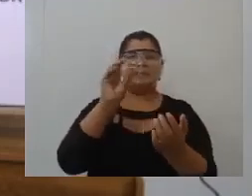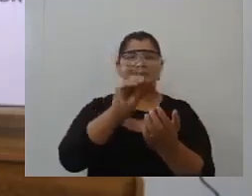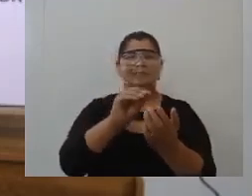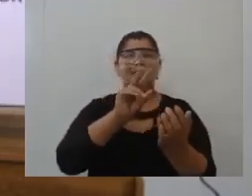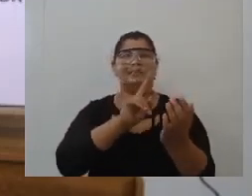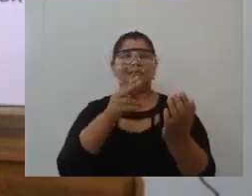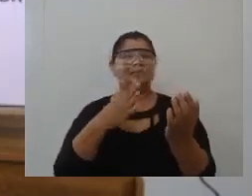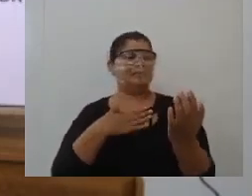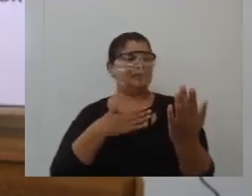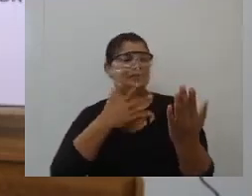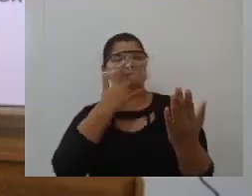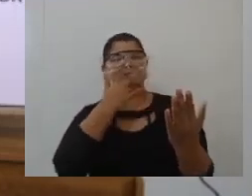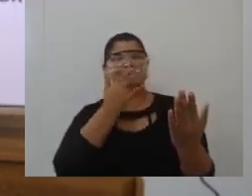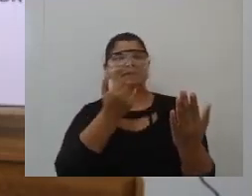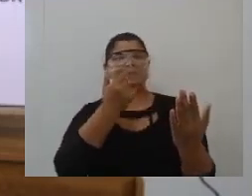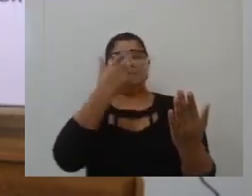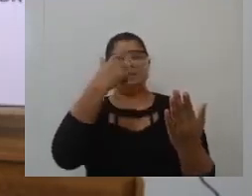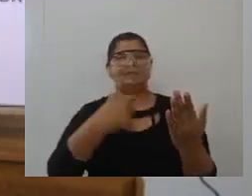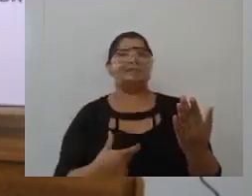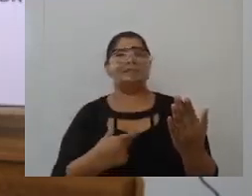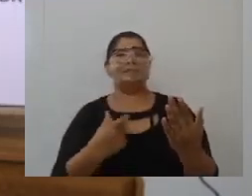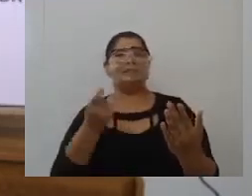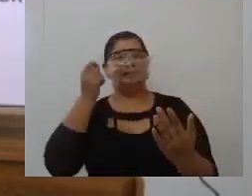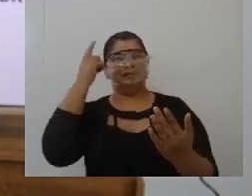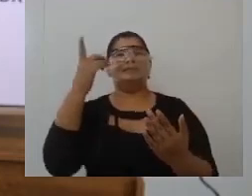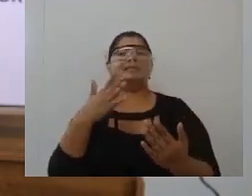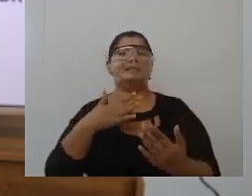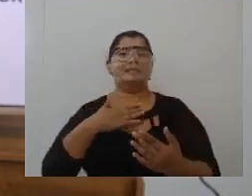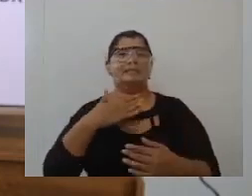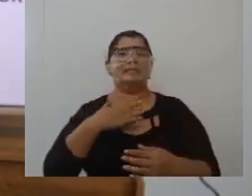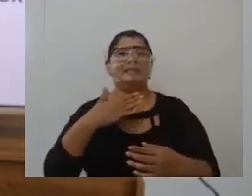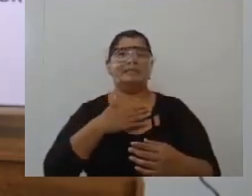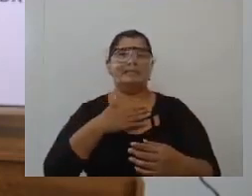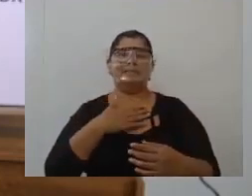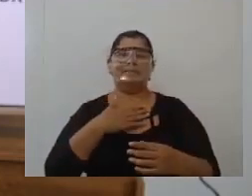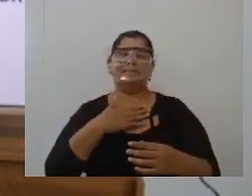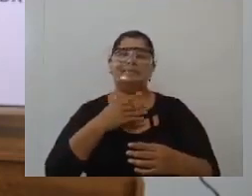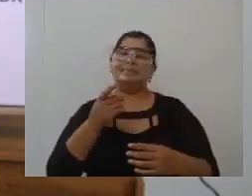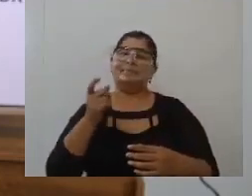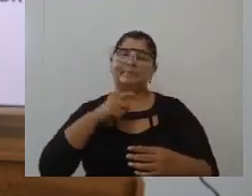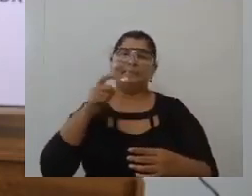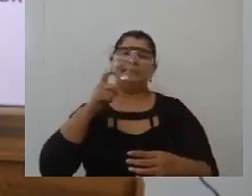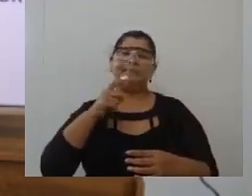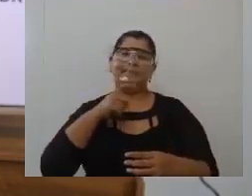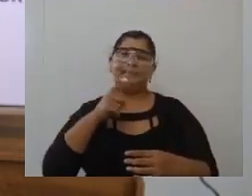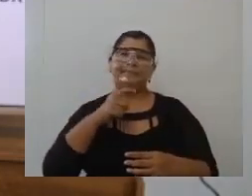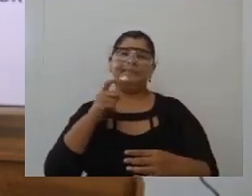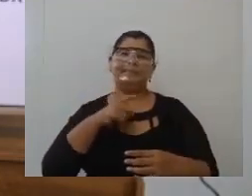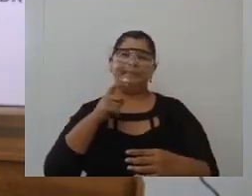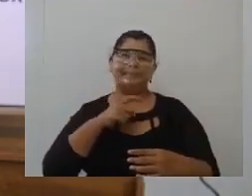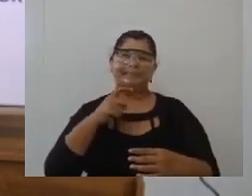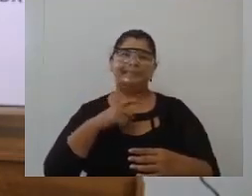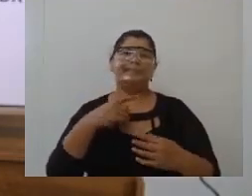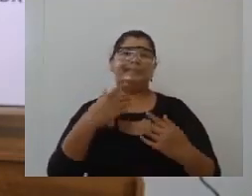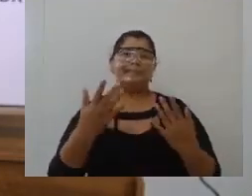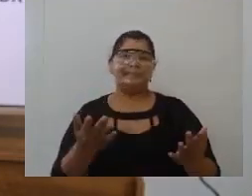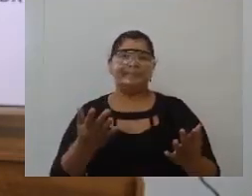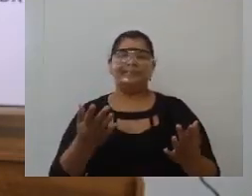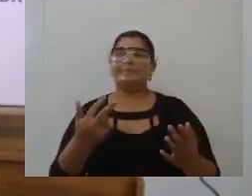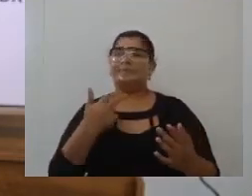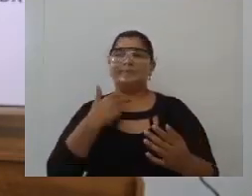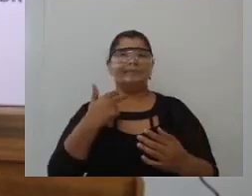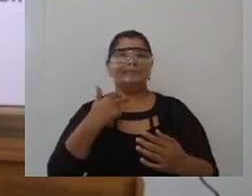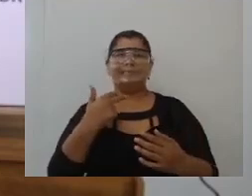dele. Fica parecendo que foi uma página criada por ele. Quando não, quando foi um falsário. Então não